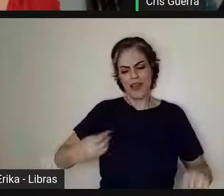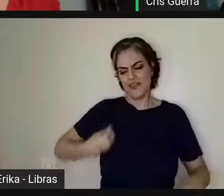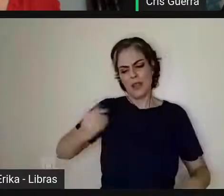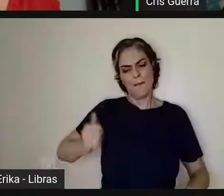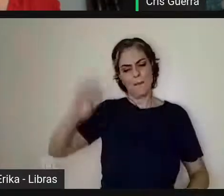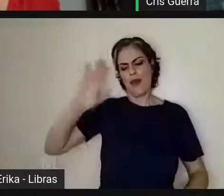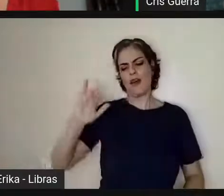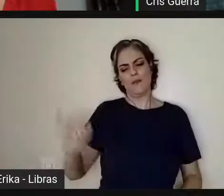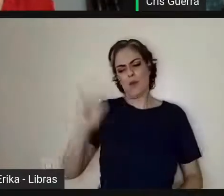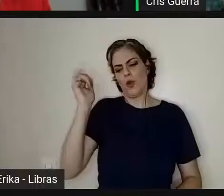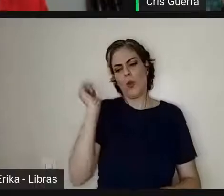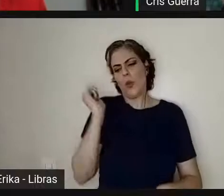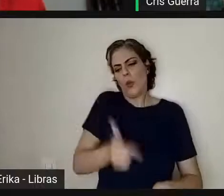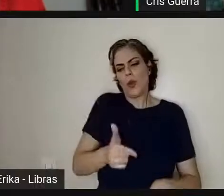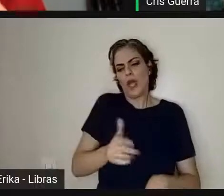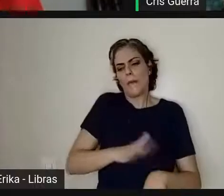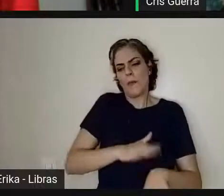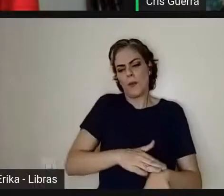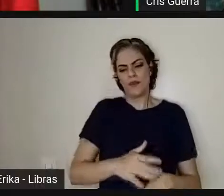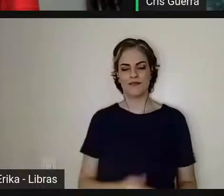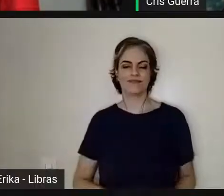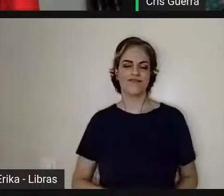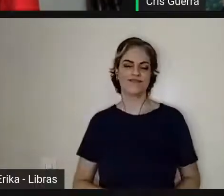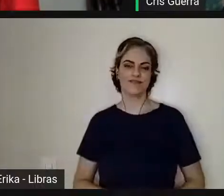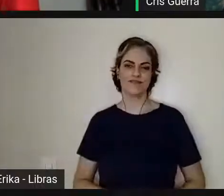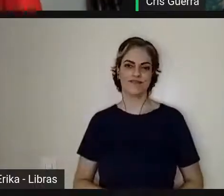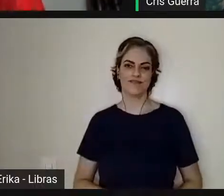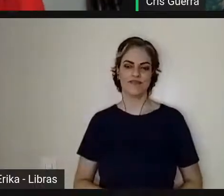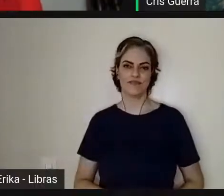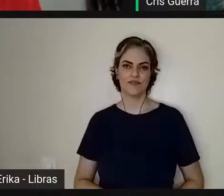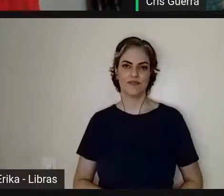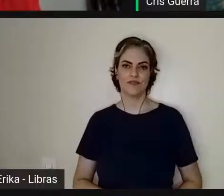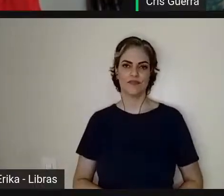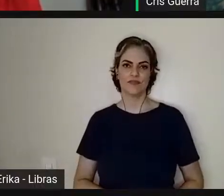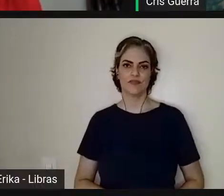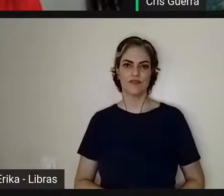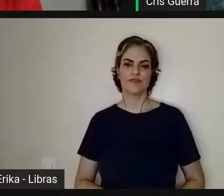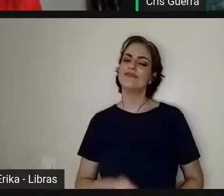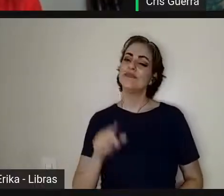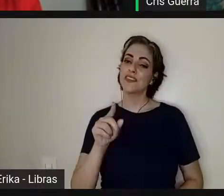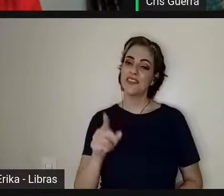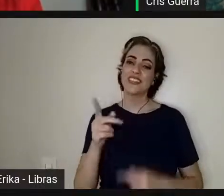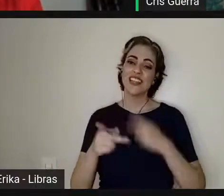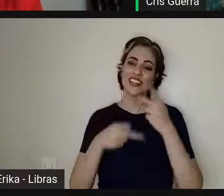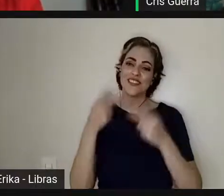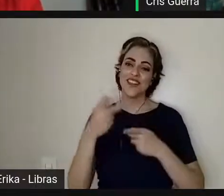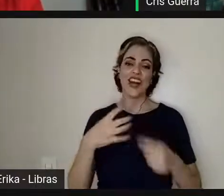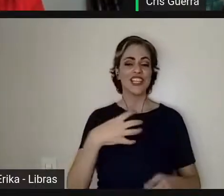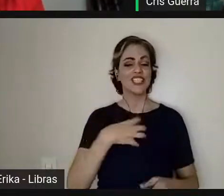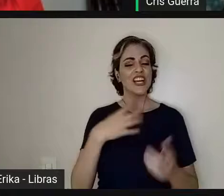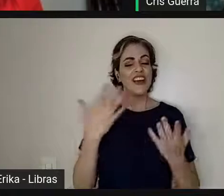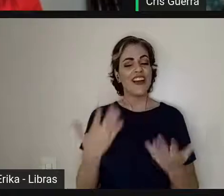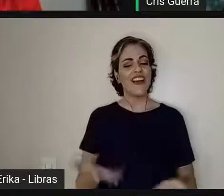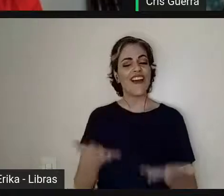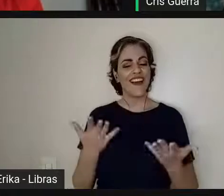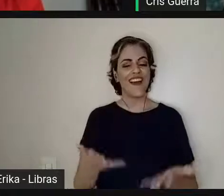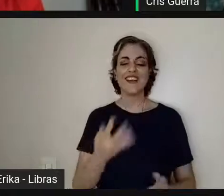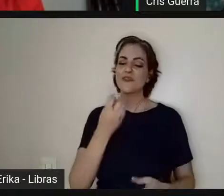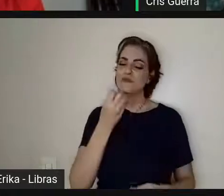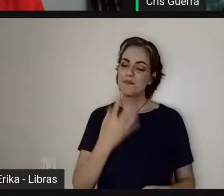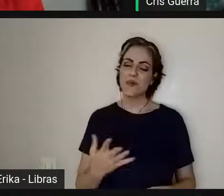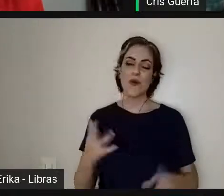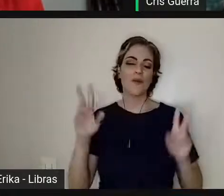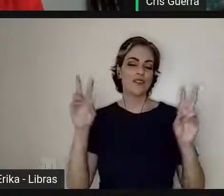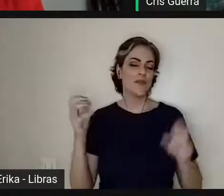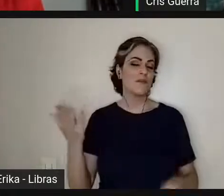né? Cris, é interessante porque você fala com leveza sobre esse passado, né? Você traz toda essa bagagem